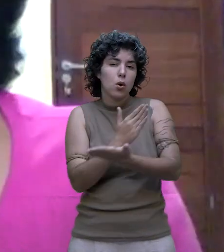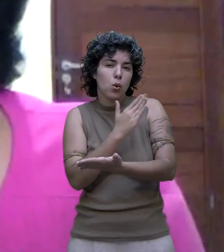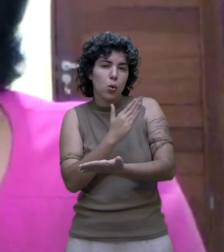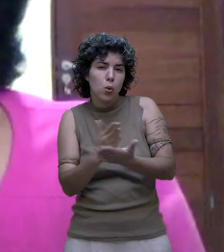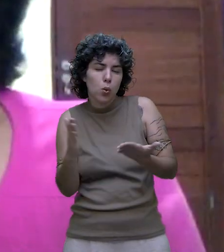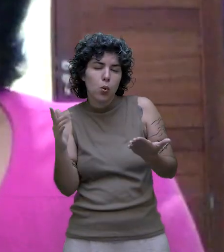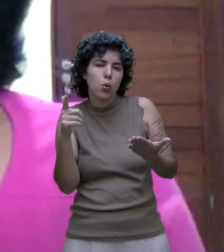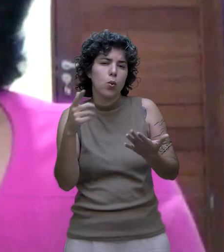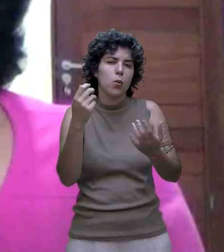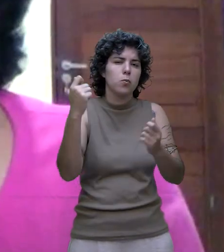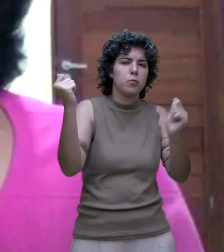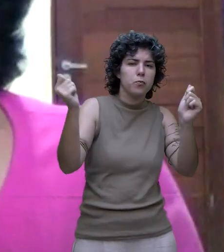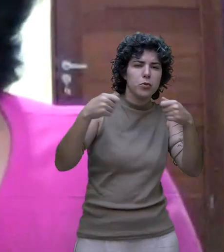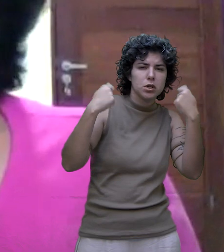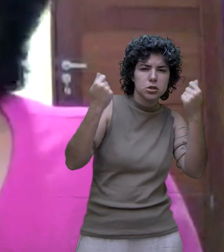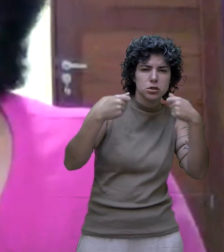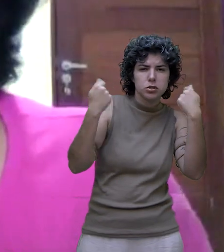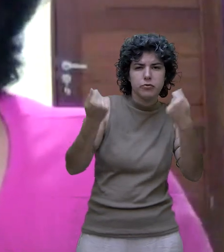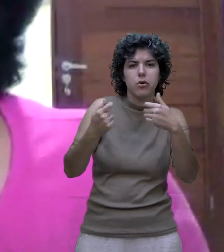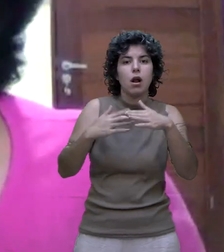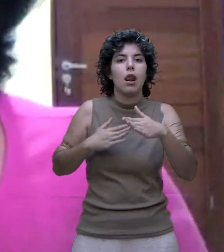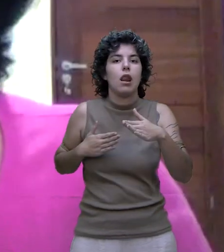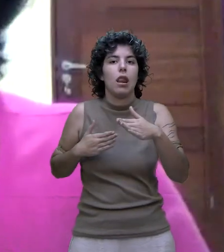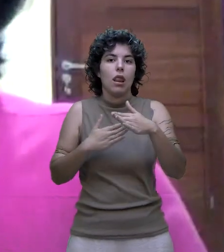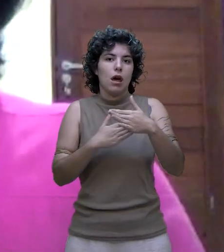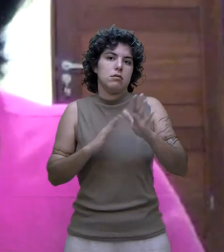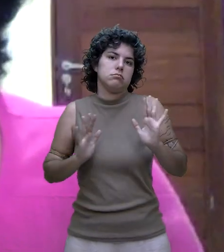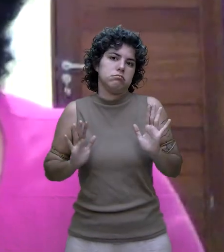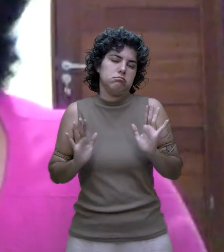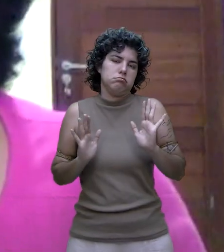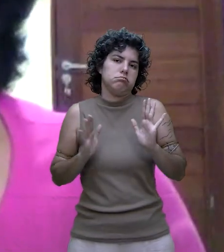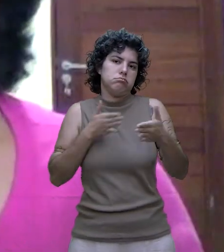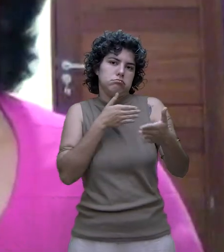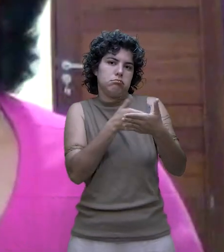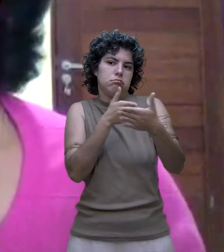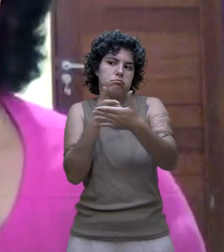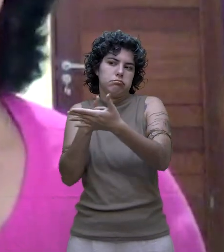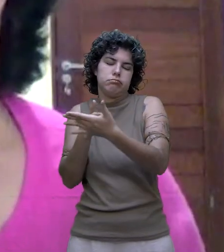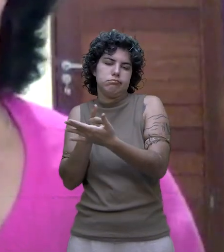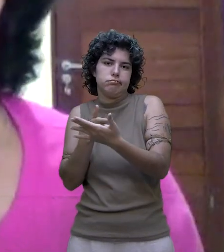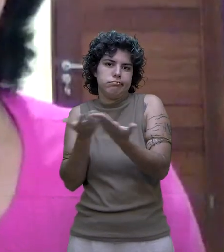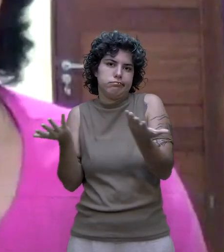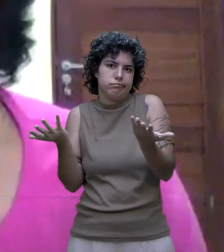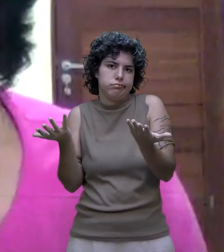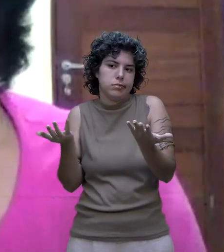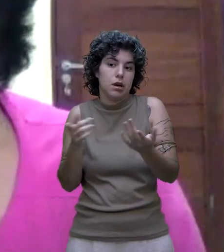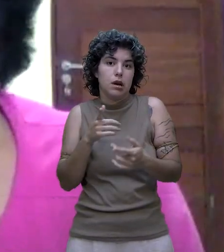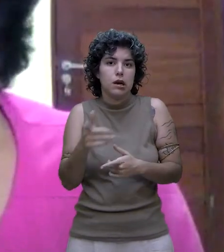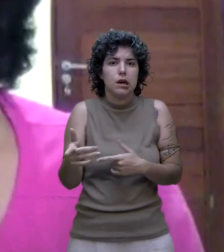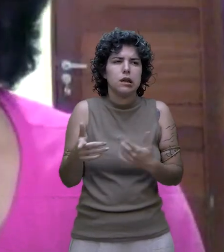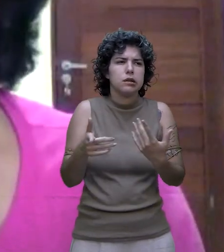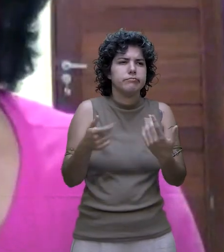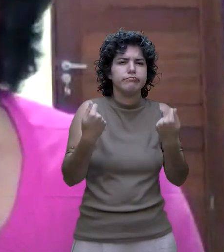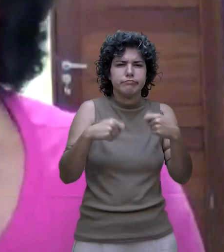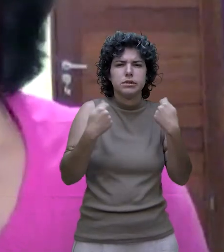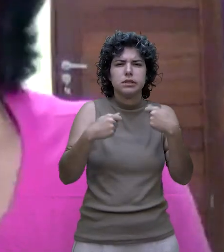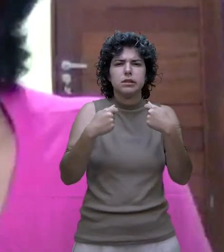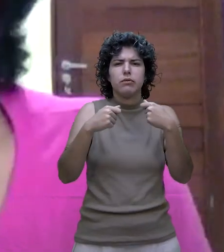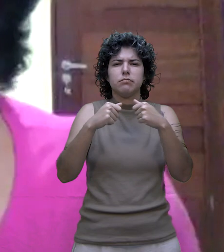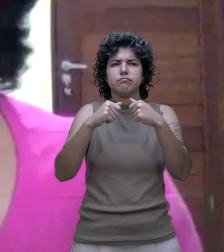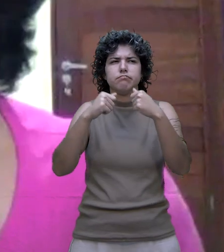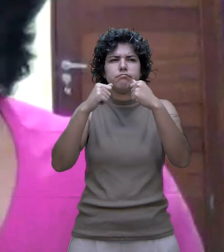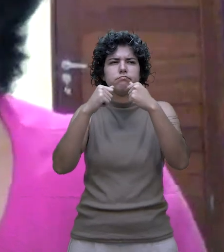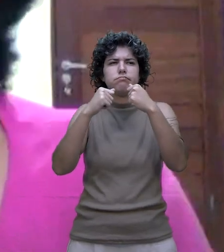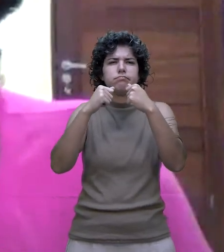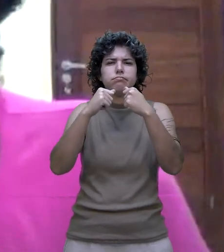público, ele para mim, em comparação ao Rasga Mortalha, ele rodou pouco, acho que ele passou